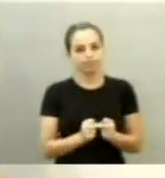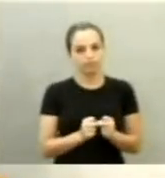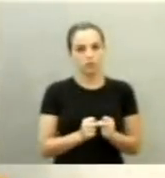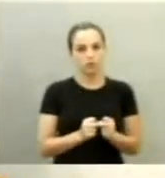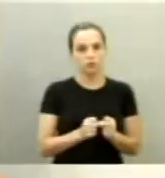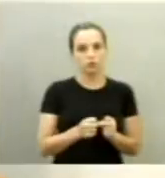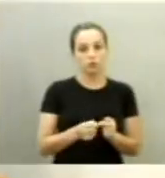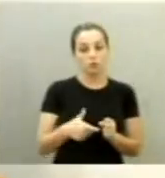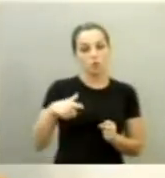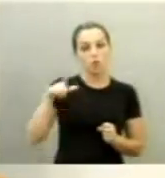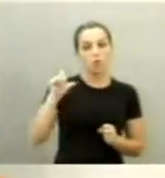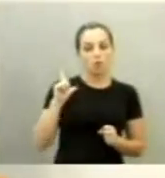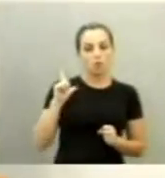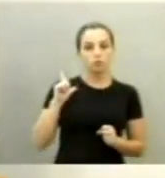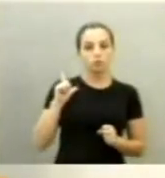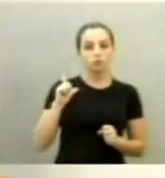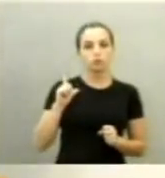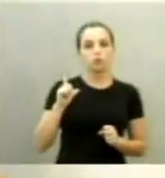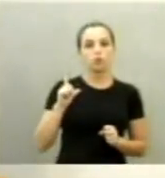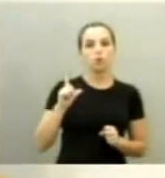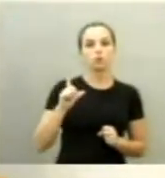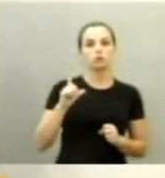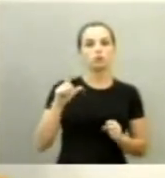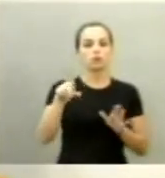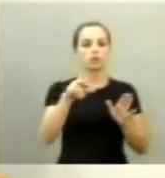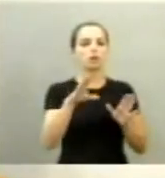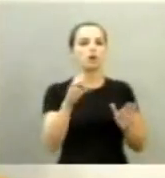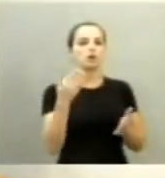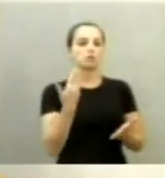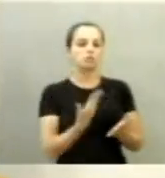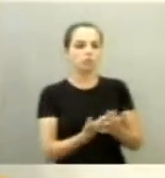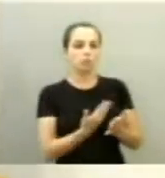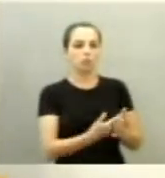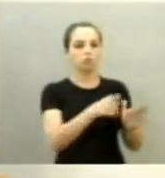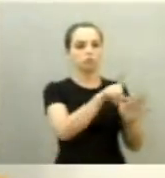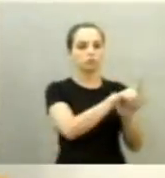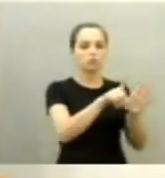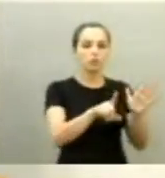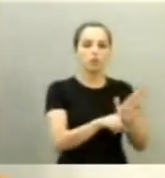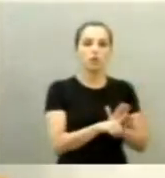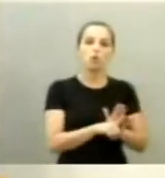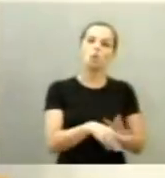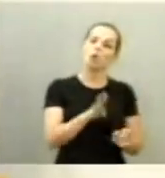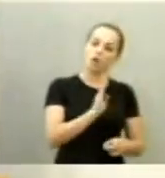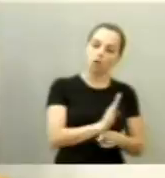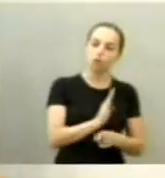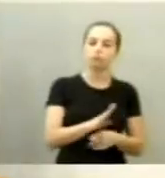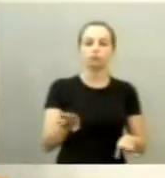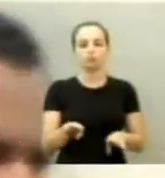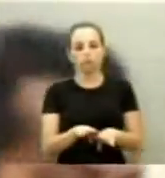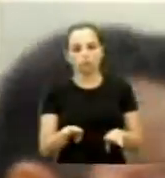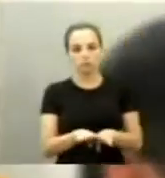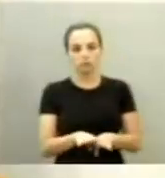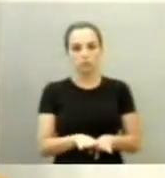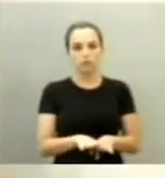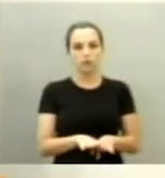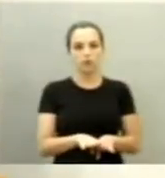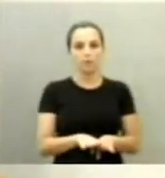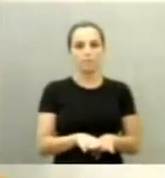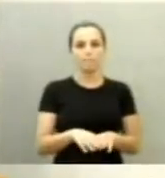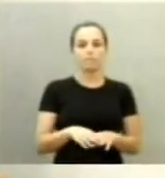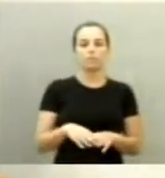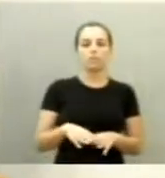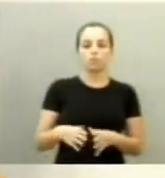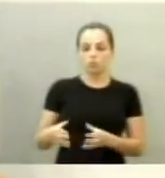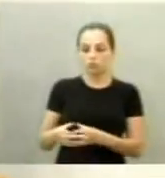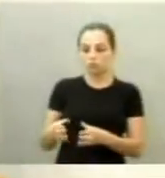também a disponibilidade da Escola do Legislativo poder contribuir da maneira que você achar necessário, que o orçamento